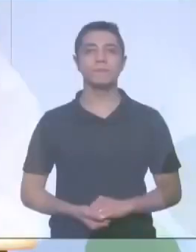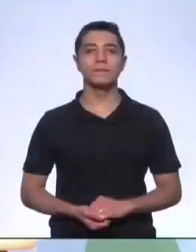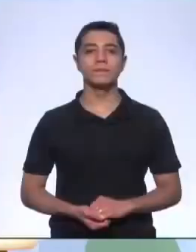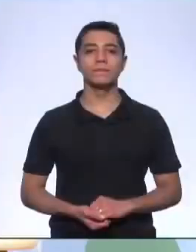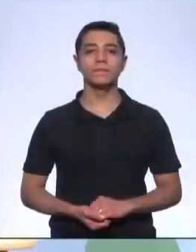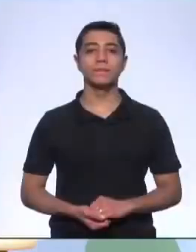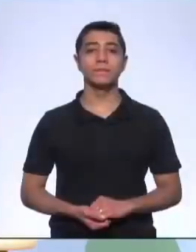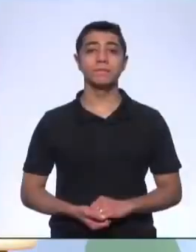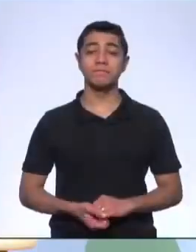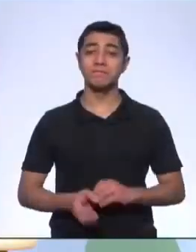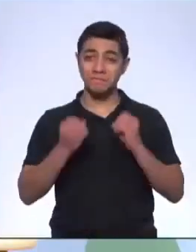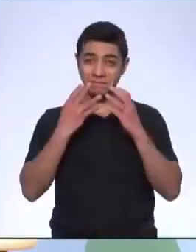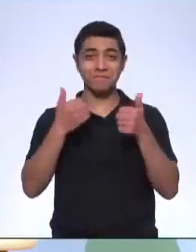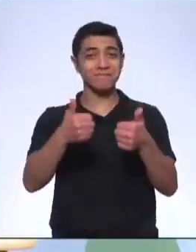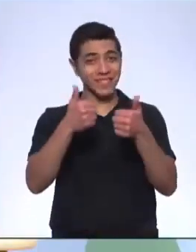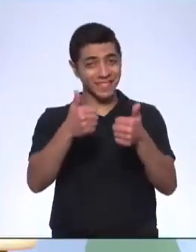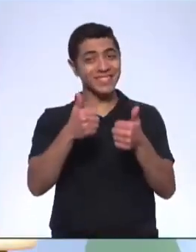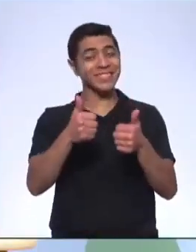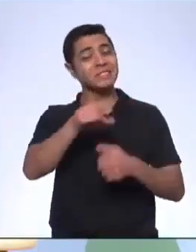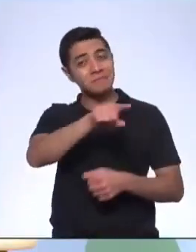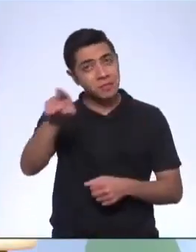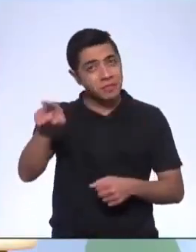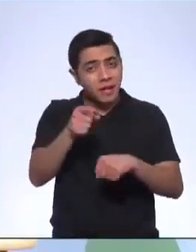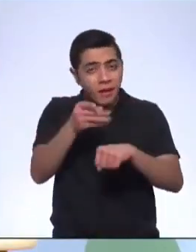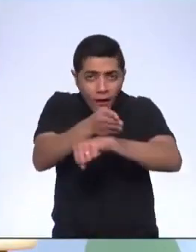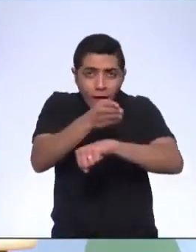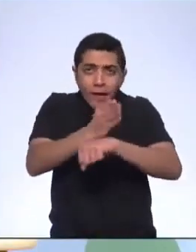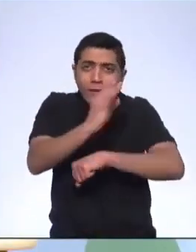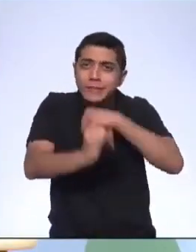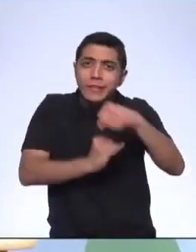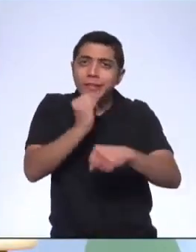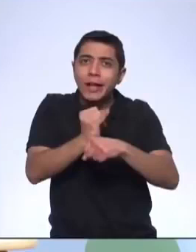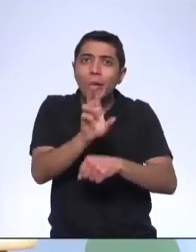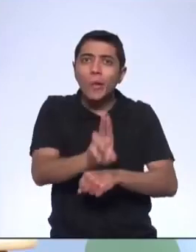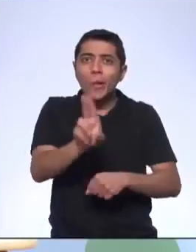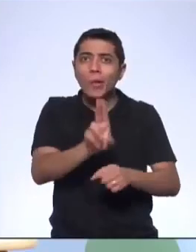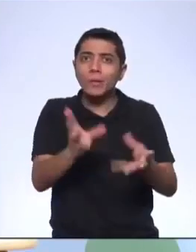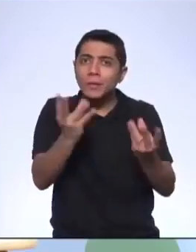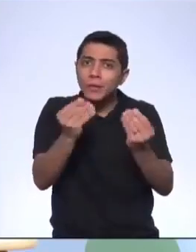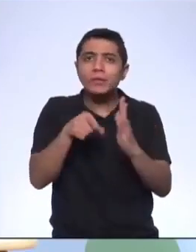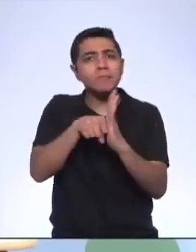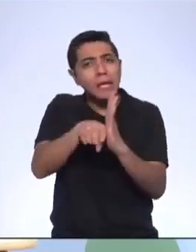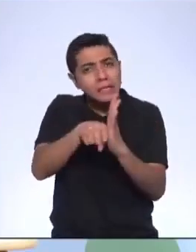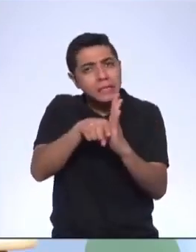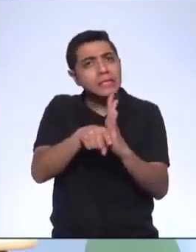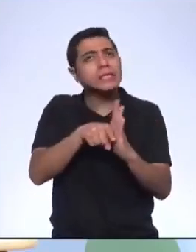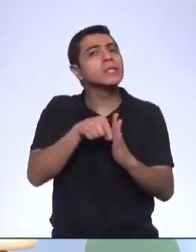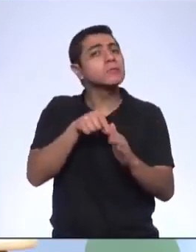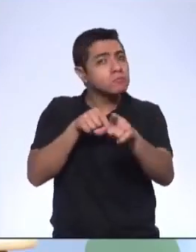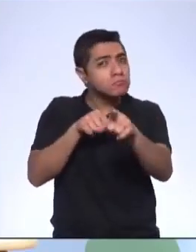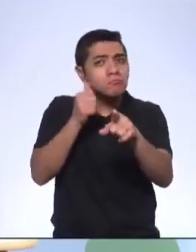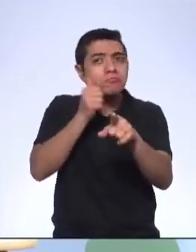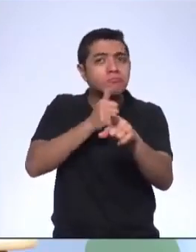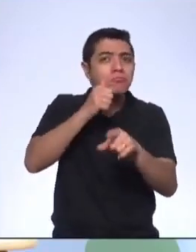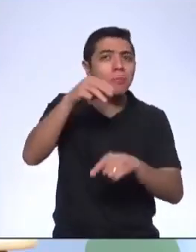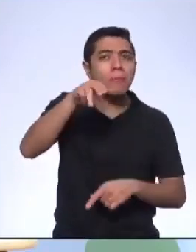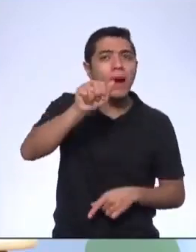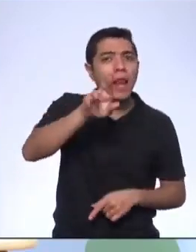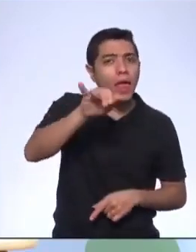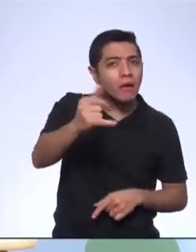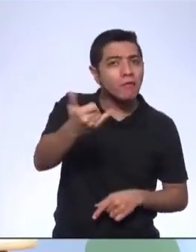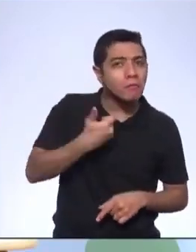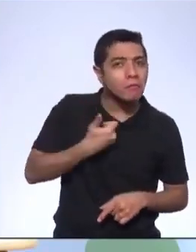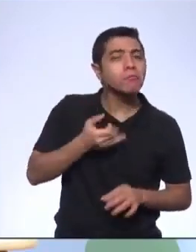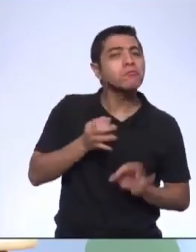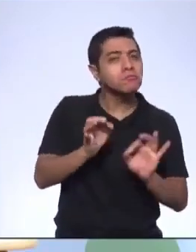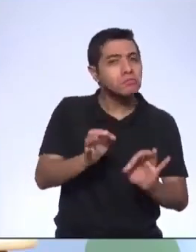Muito bem, o pessoal tem acessado bastante a internet aí, né, para fazer pesquisa, segundo a Maria, né? O Carlos